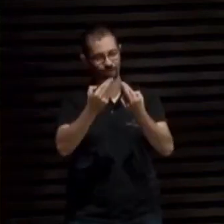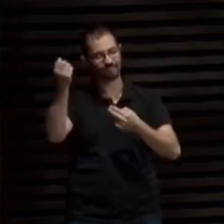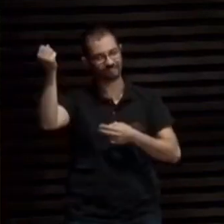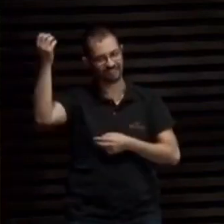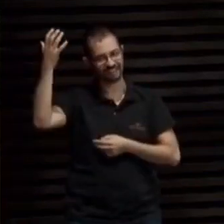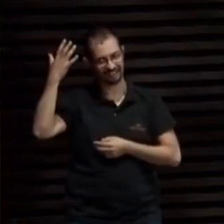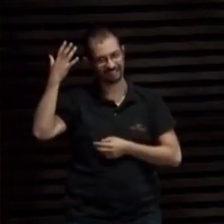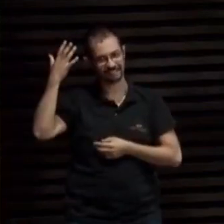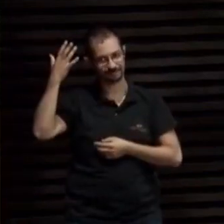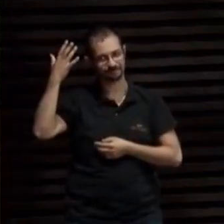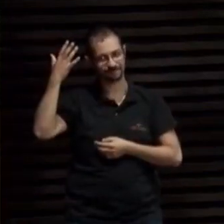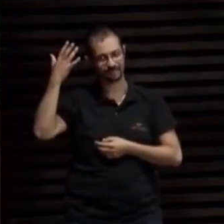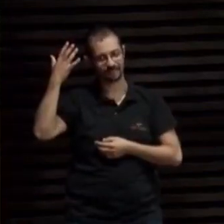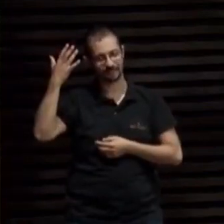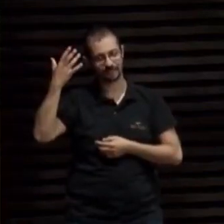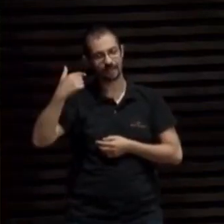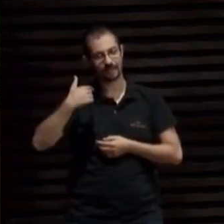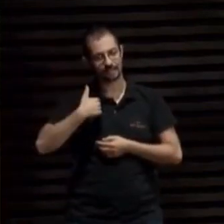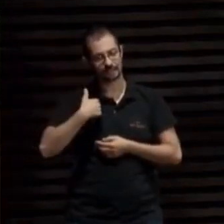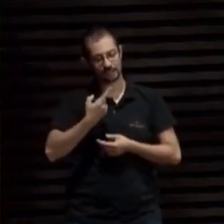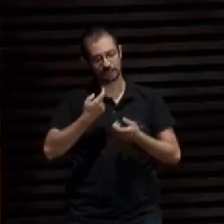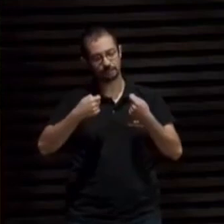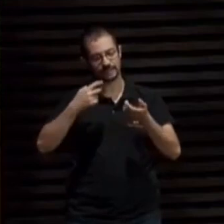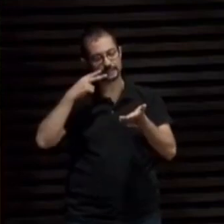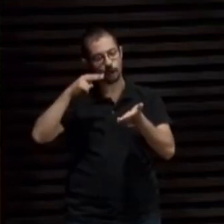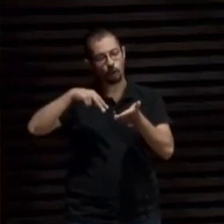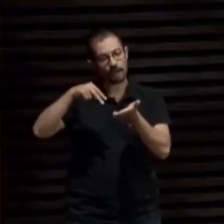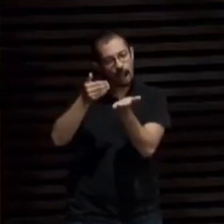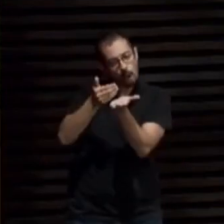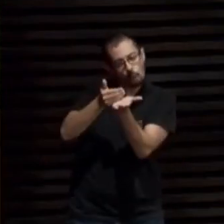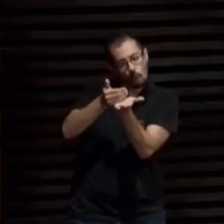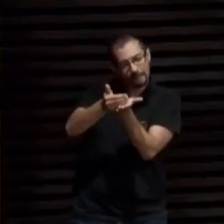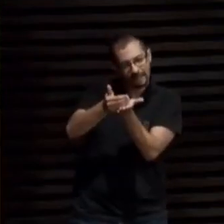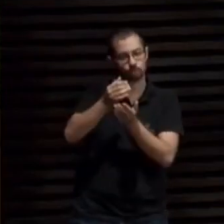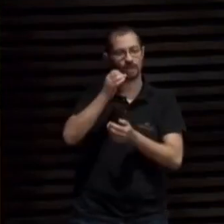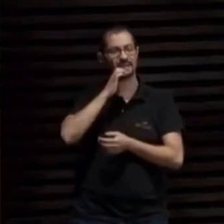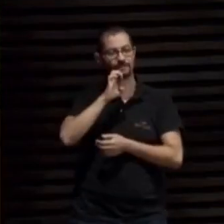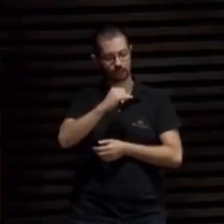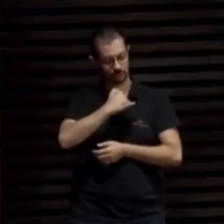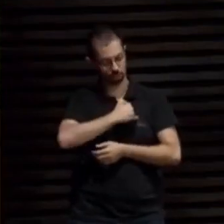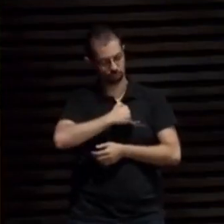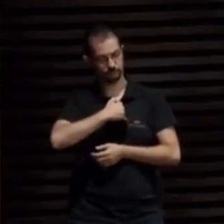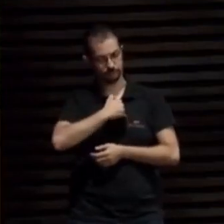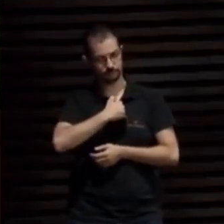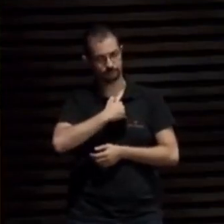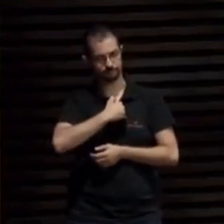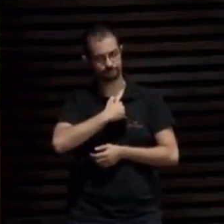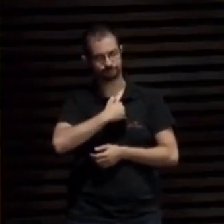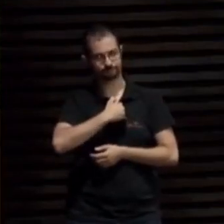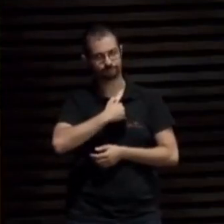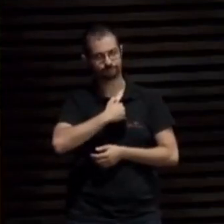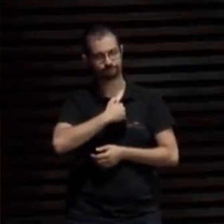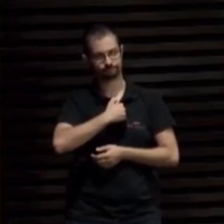uma olhadinha no início do Evangelho de João, no capítulo 1, no verso 14 a 17.